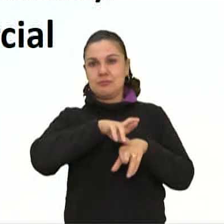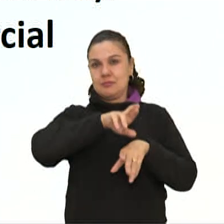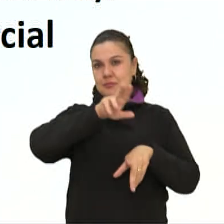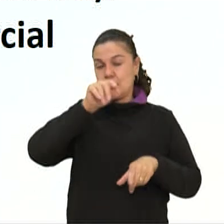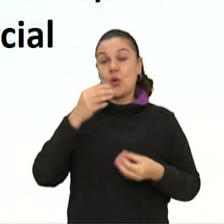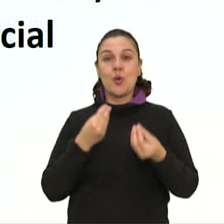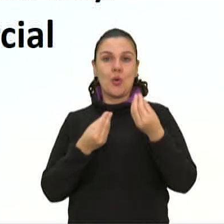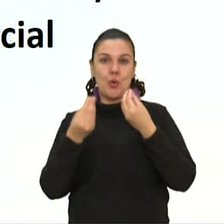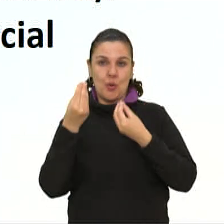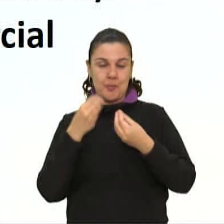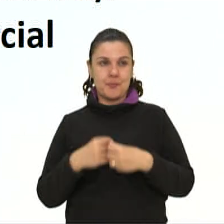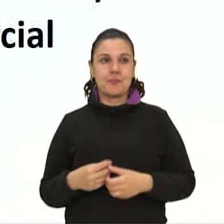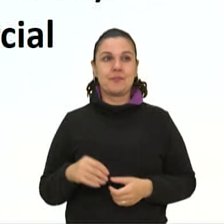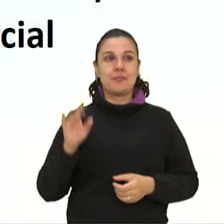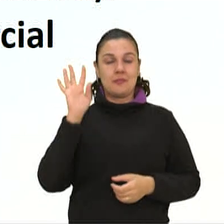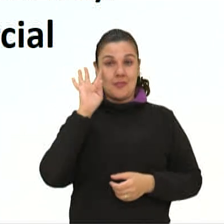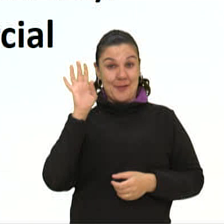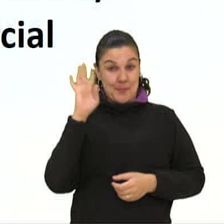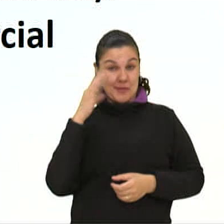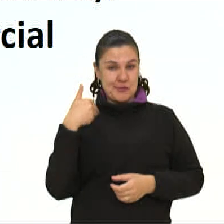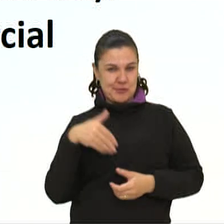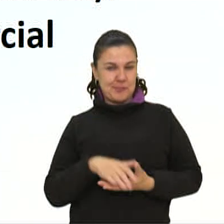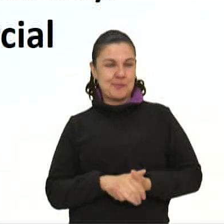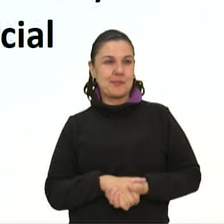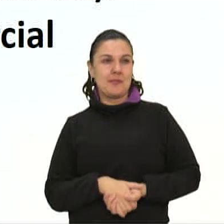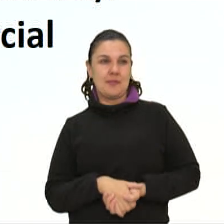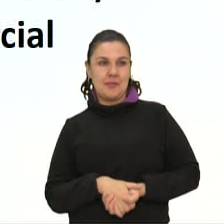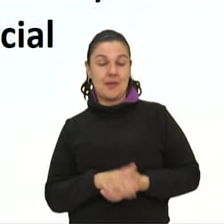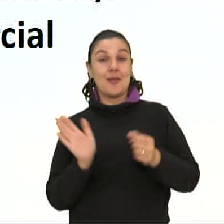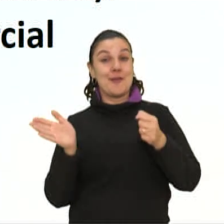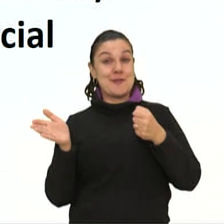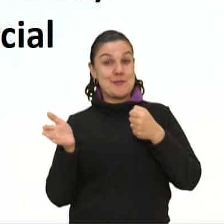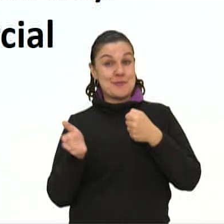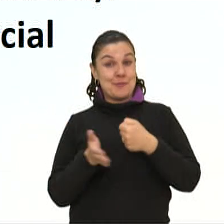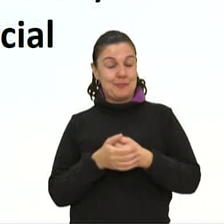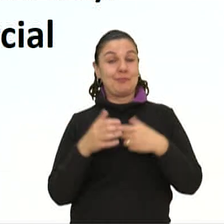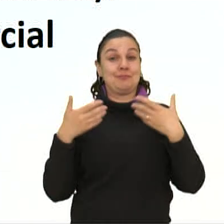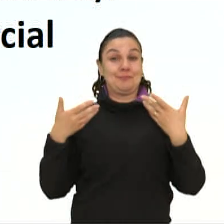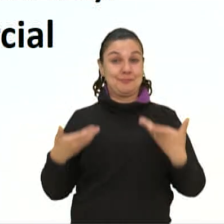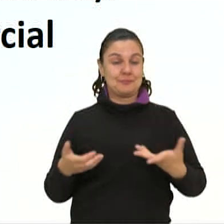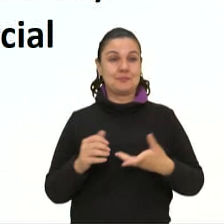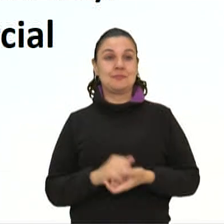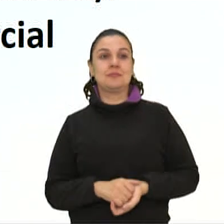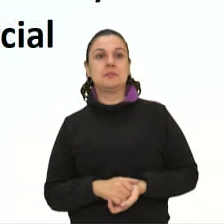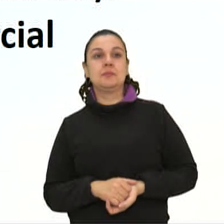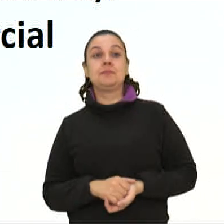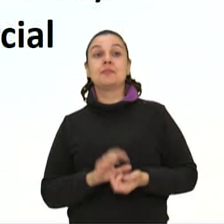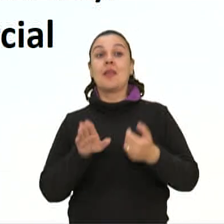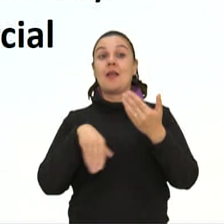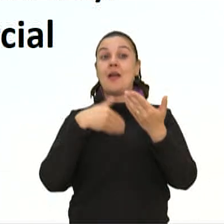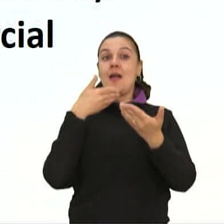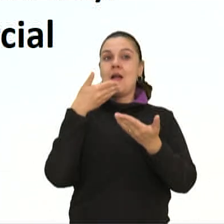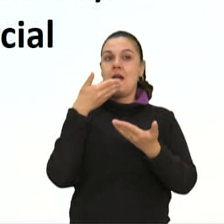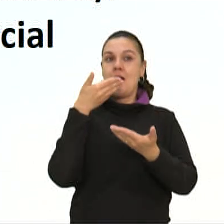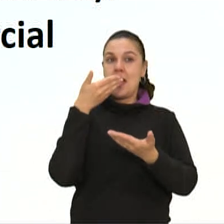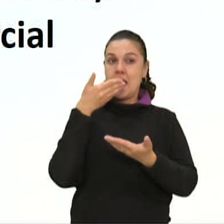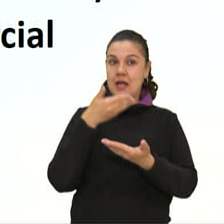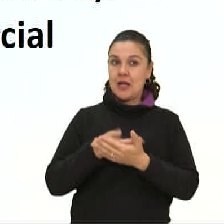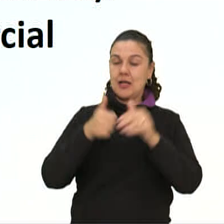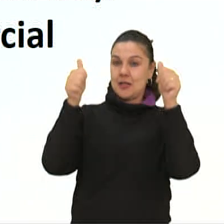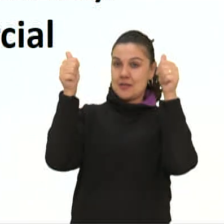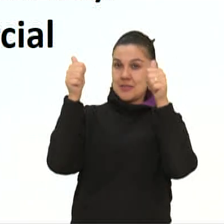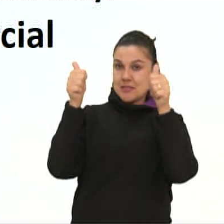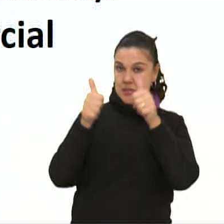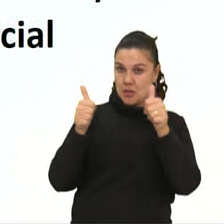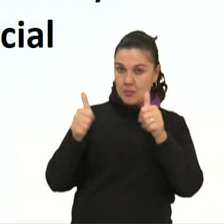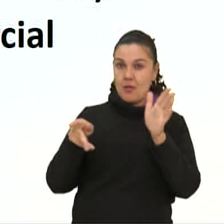variadas formas, como sua criatividade permitir, esconder esse ouro da fiscalização, até dentro das imagens